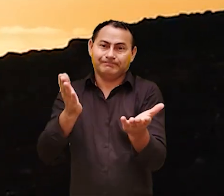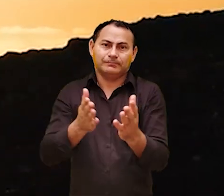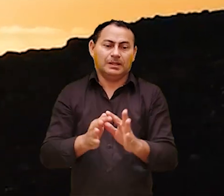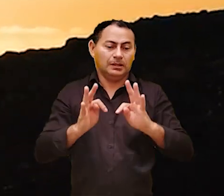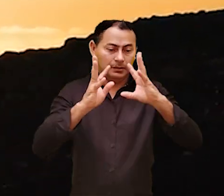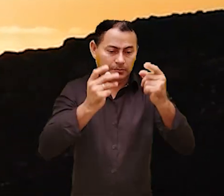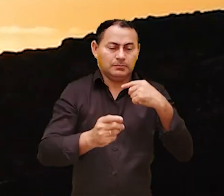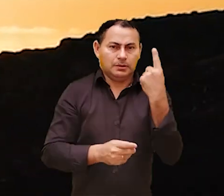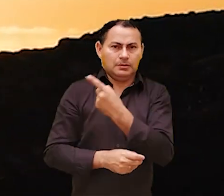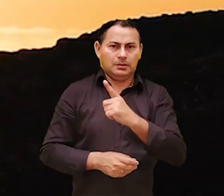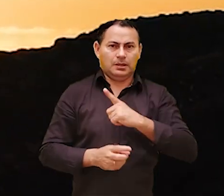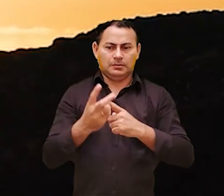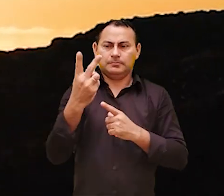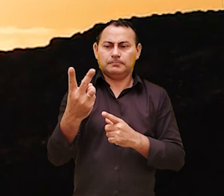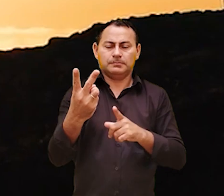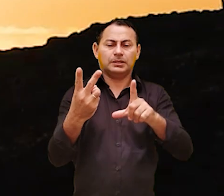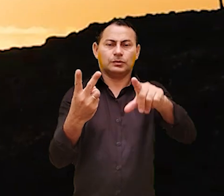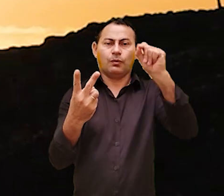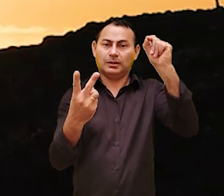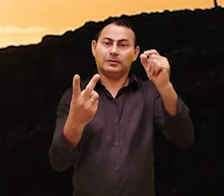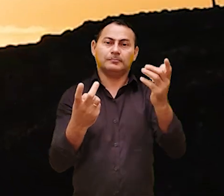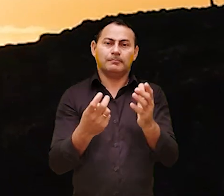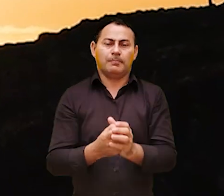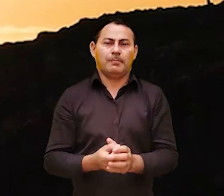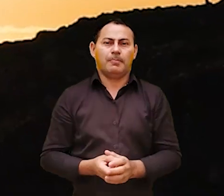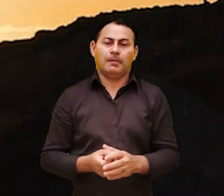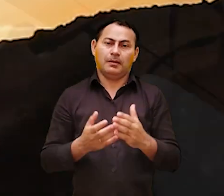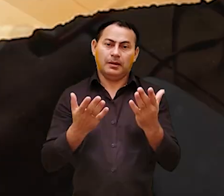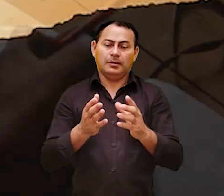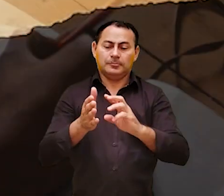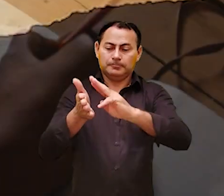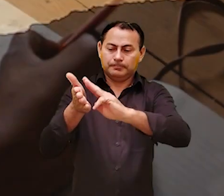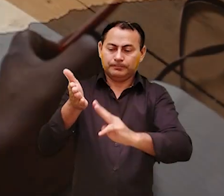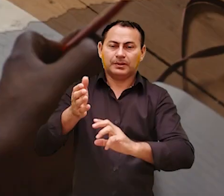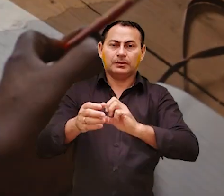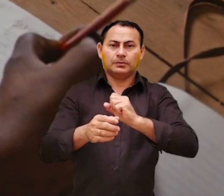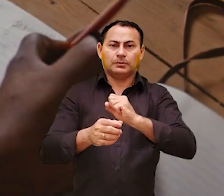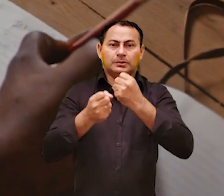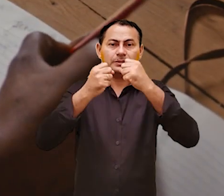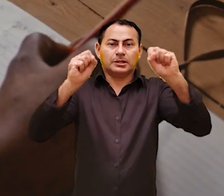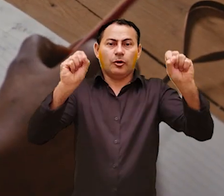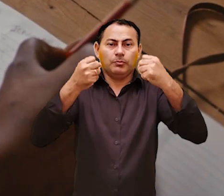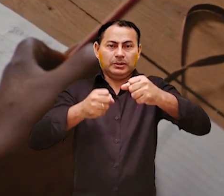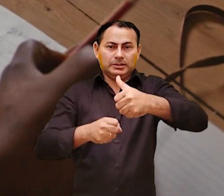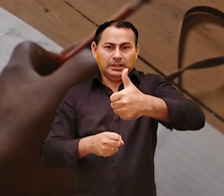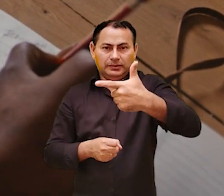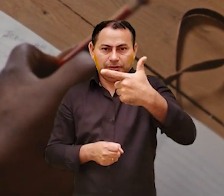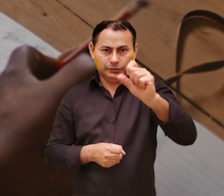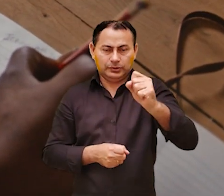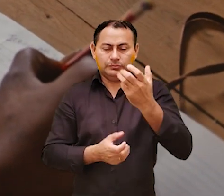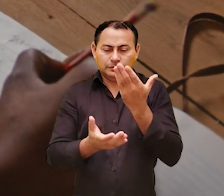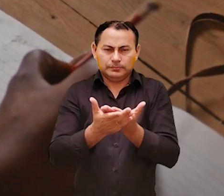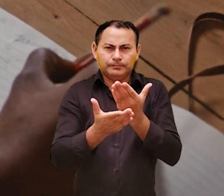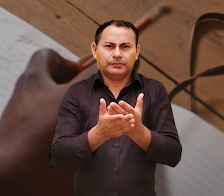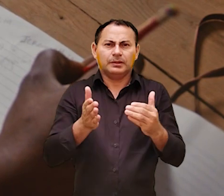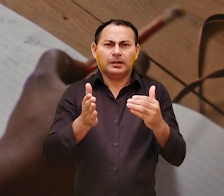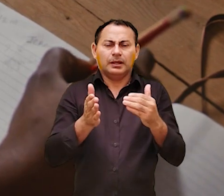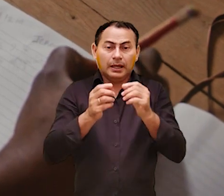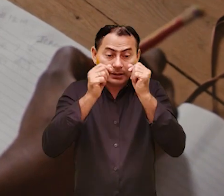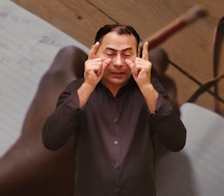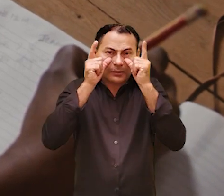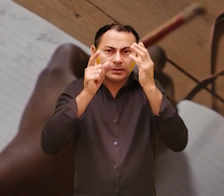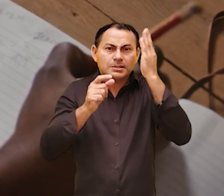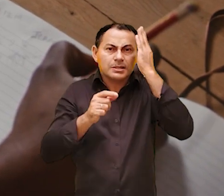corrupção. Todos nós temos essas duas opções. É essa a mensagem do Salmo 128. Estudando esse